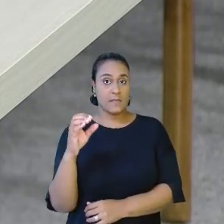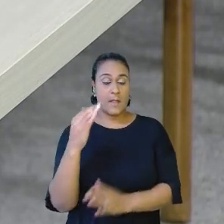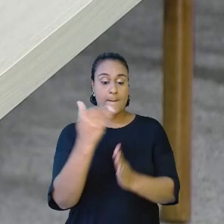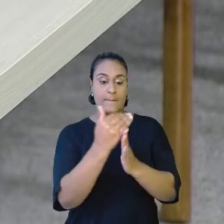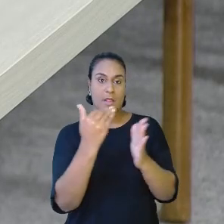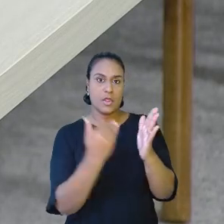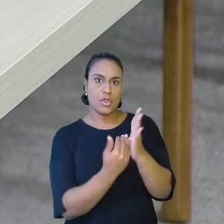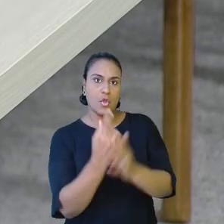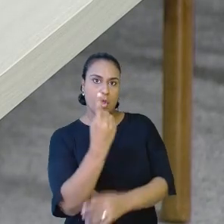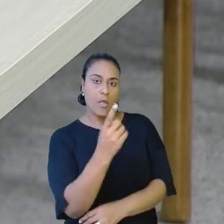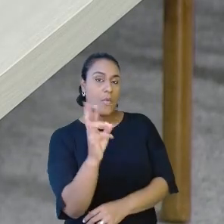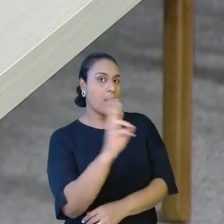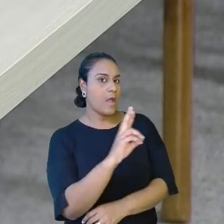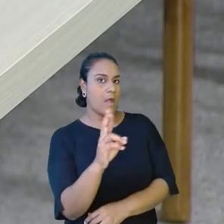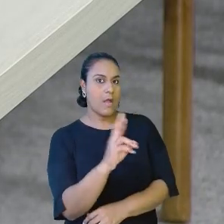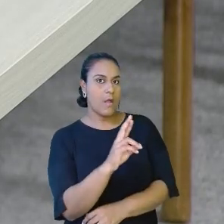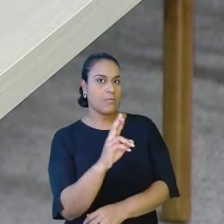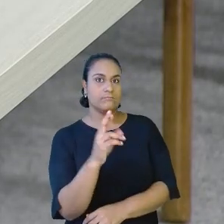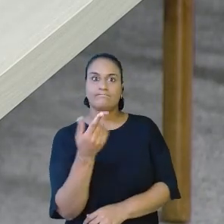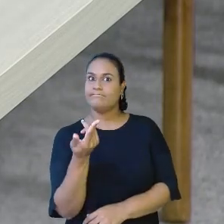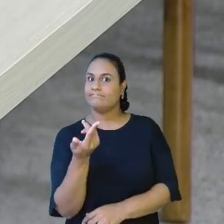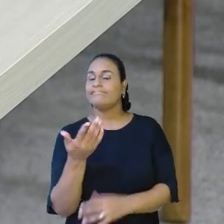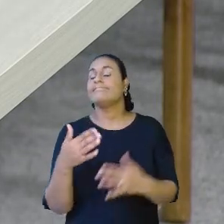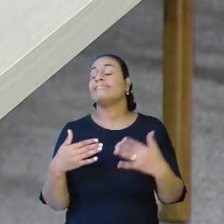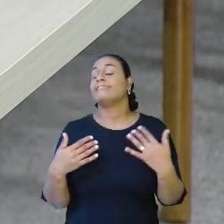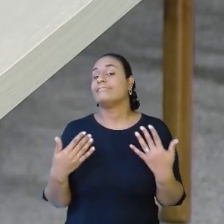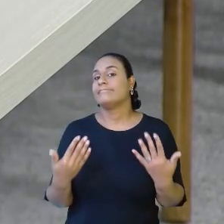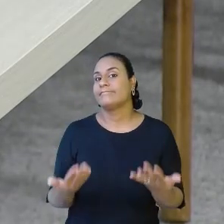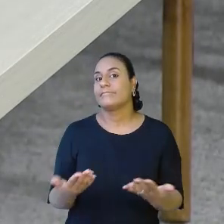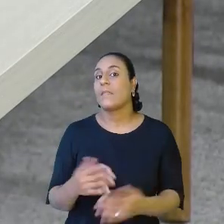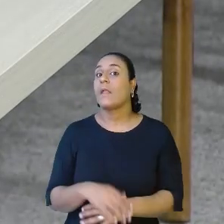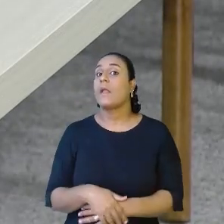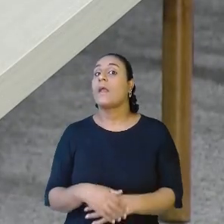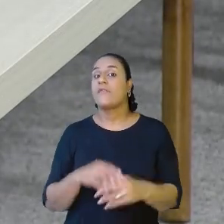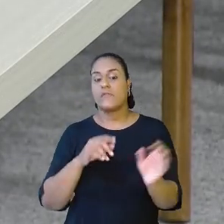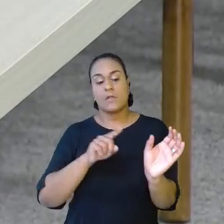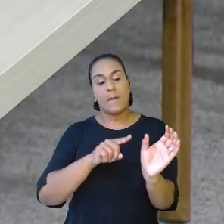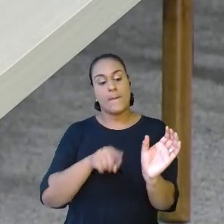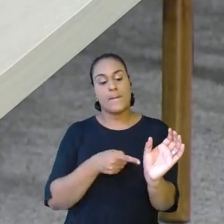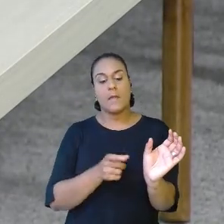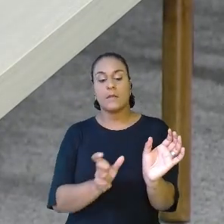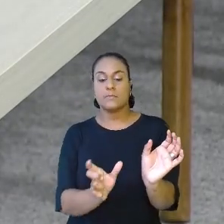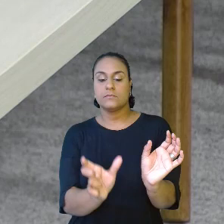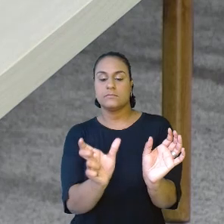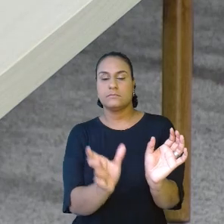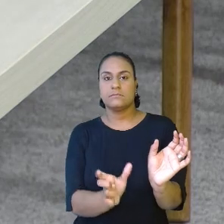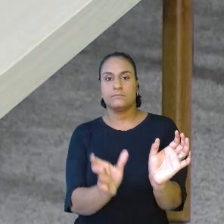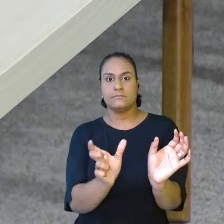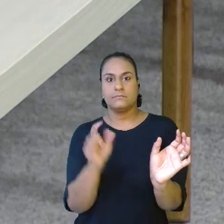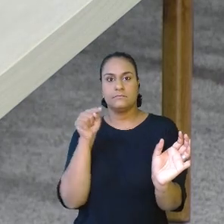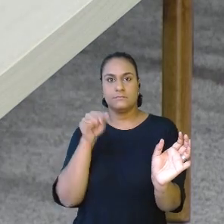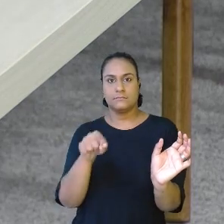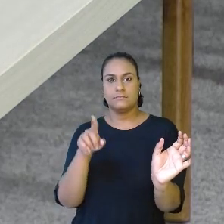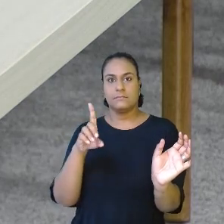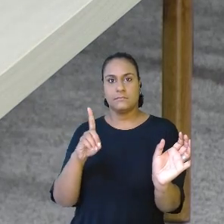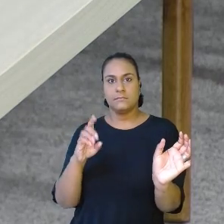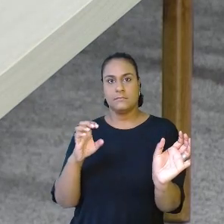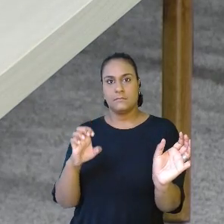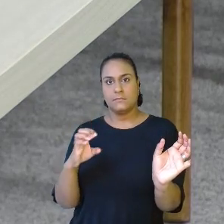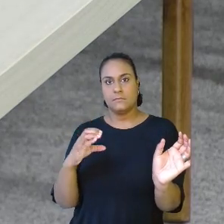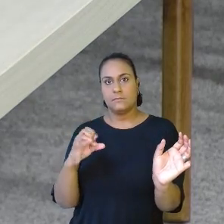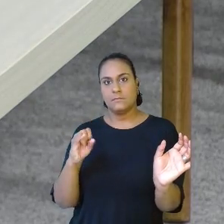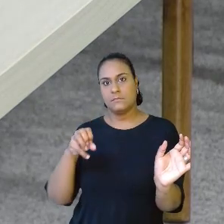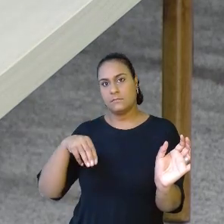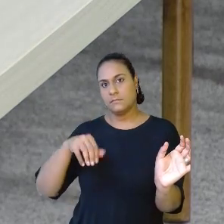é menor do que o real, porque não teria esse 1 centavo, ele fica na parte decimal. Significa